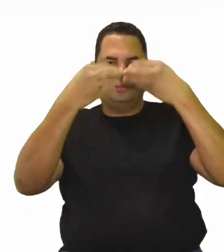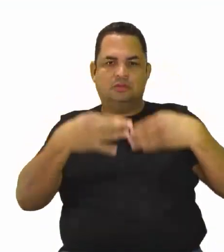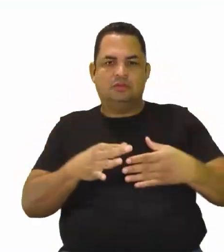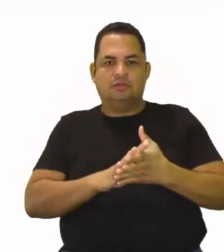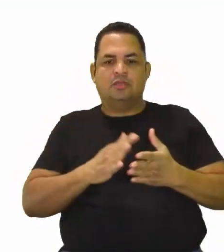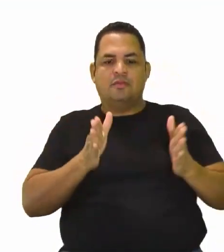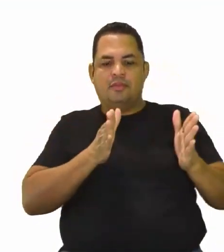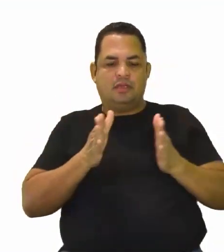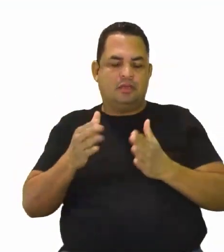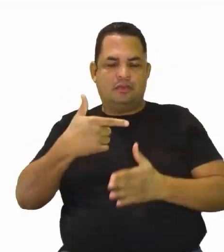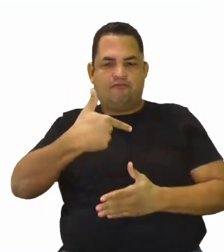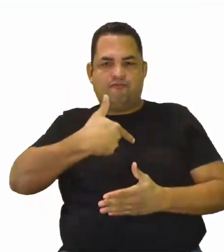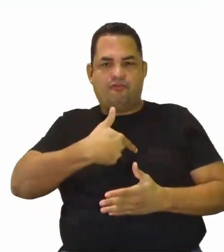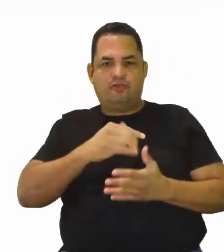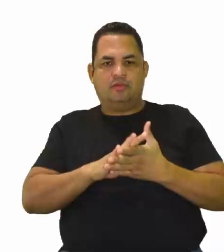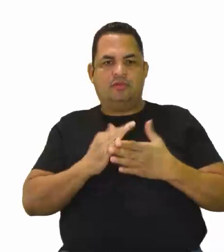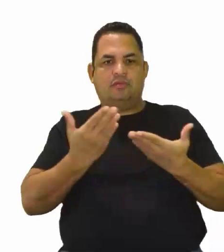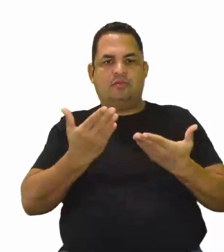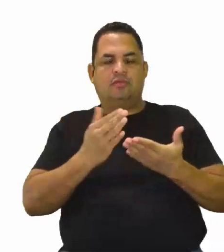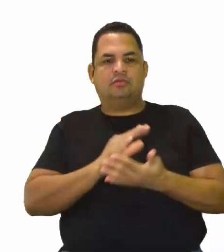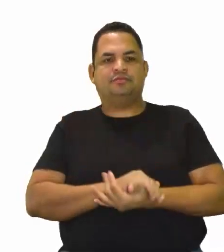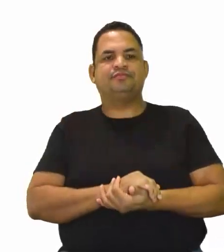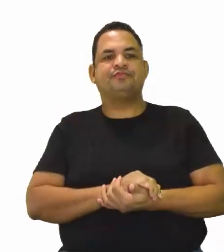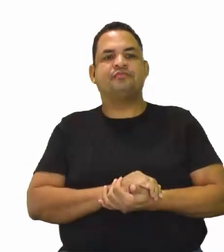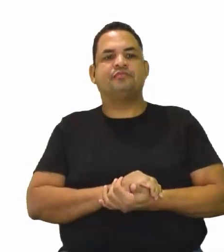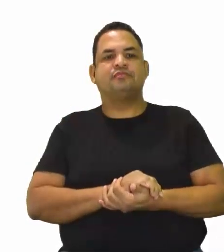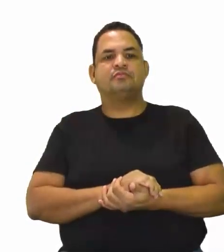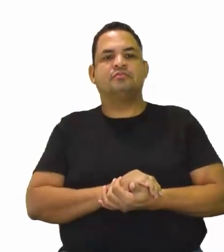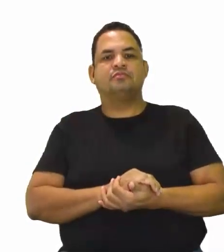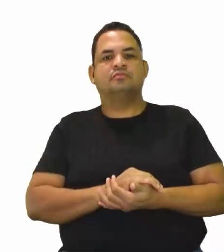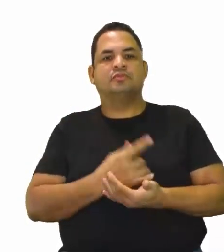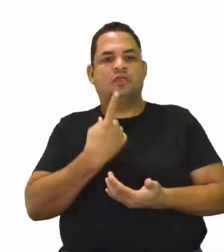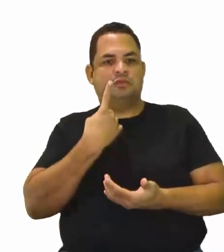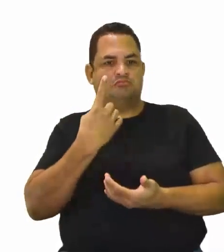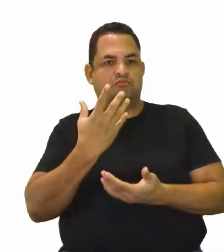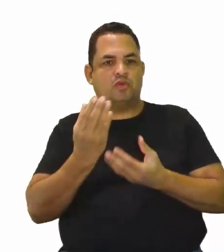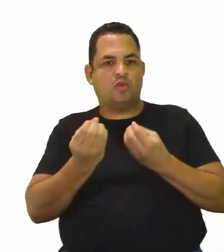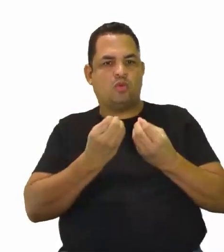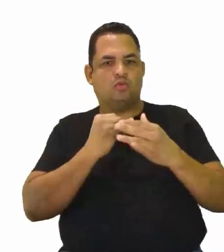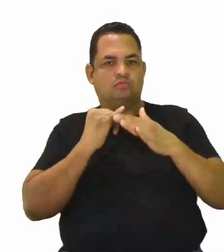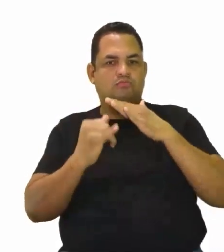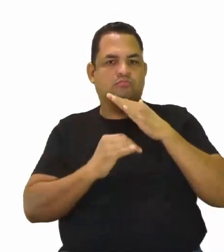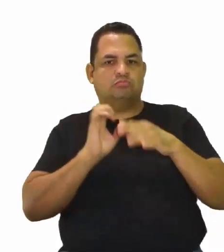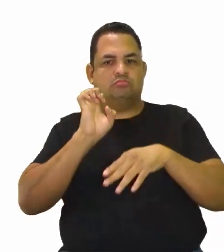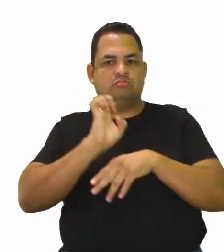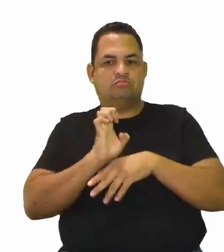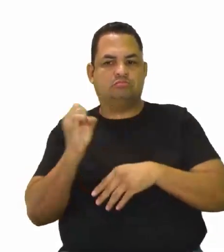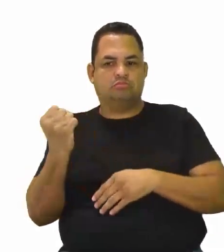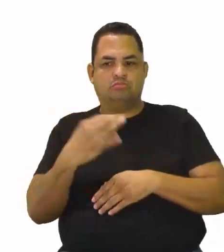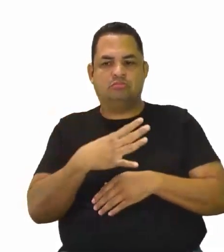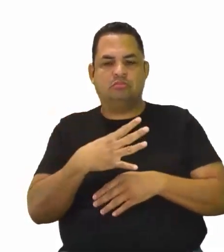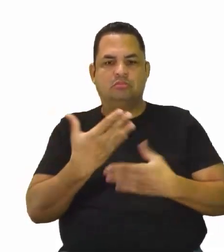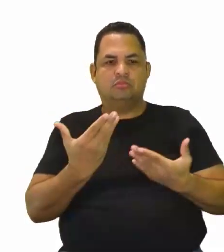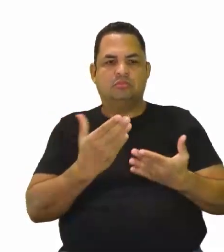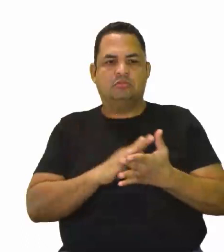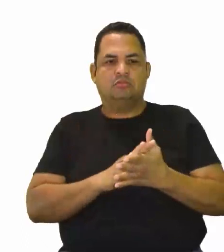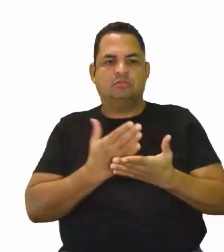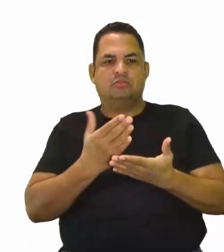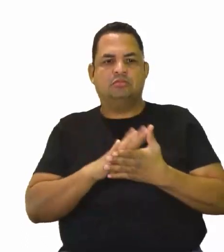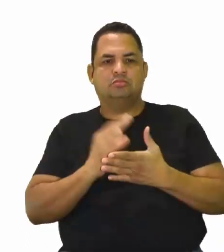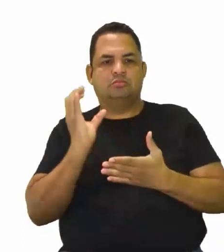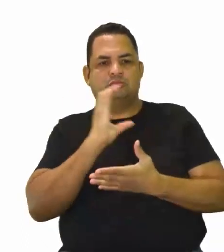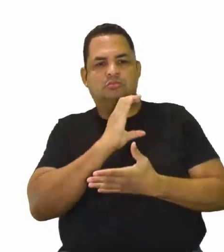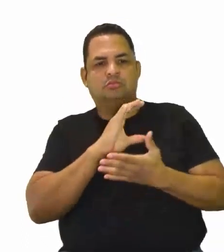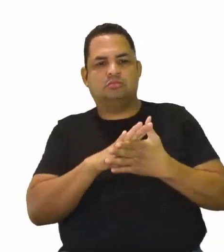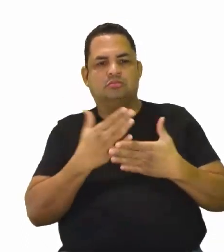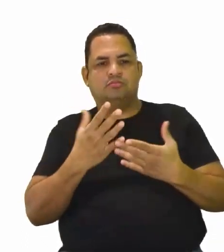a Era Vargas, a nossa última aula sobre a Era Vargas. Nós vimos aqui como se deu essa instituição do Estado Novo. O estado de